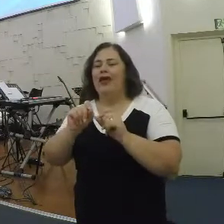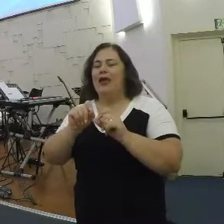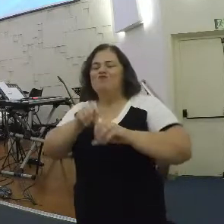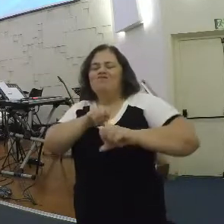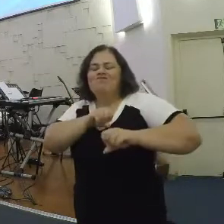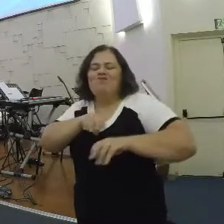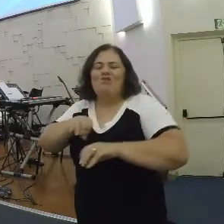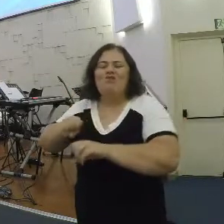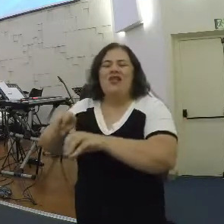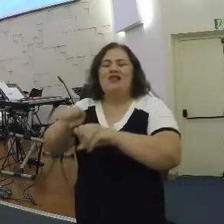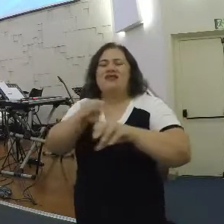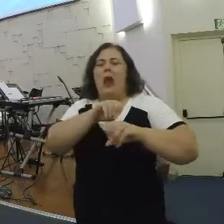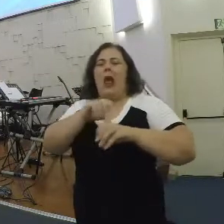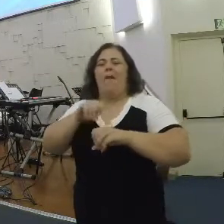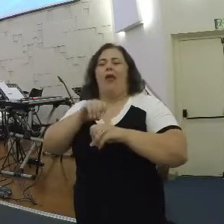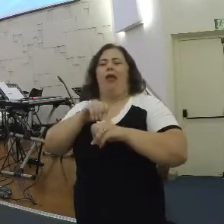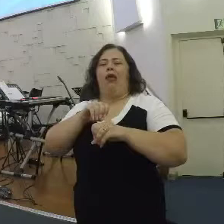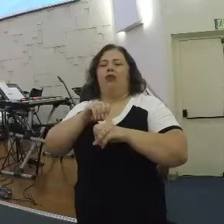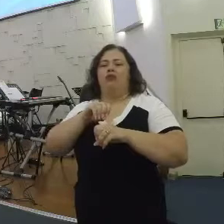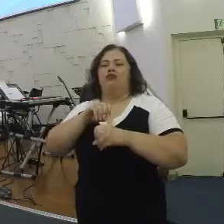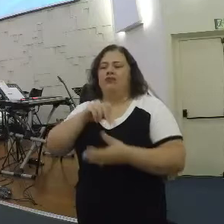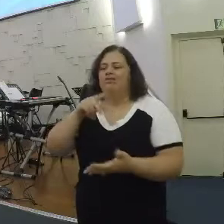verdades espirituais.